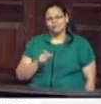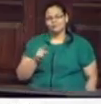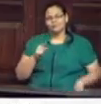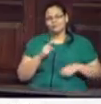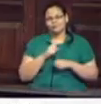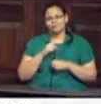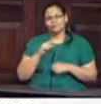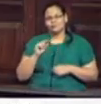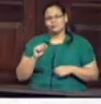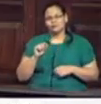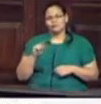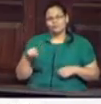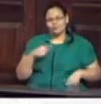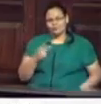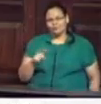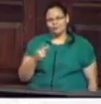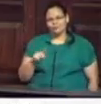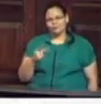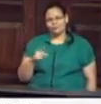âmago